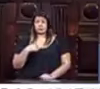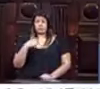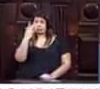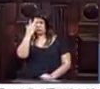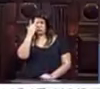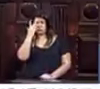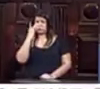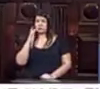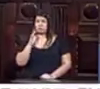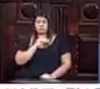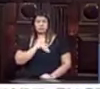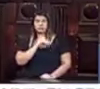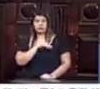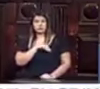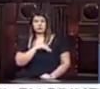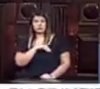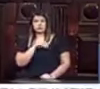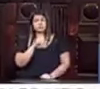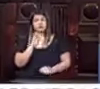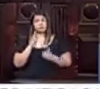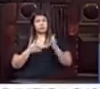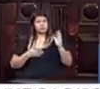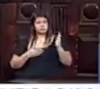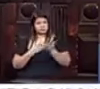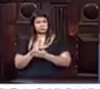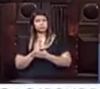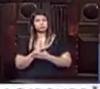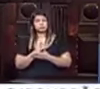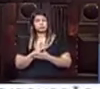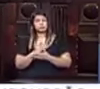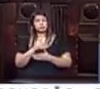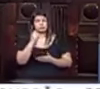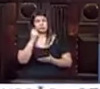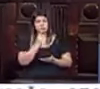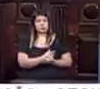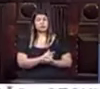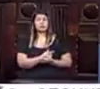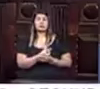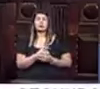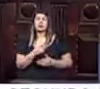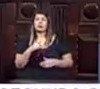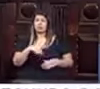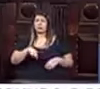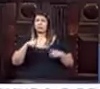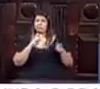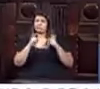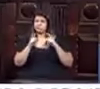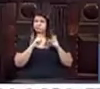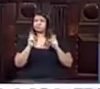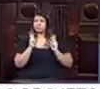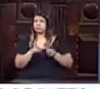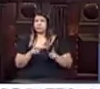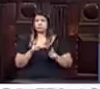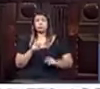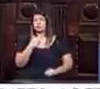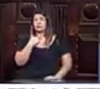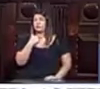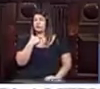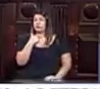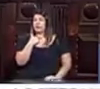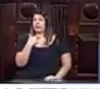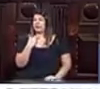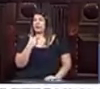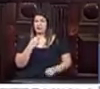emenda, e eu já aviso que se ela não for aprovada, nós vamos destacar, nós vamos querer aprofundar esse debate. Não dá para você